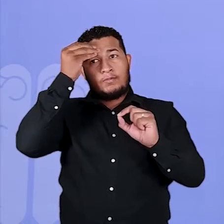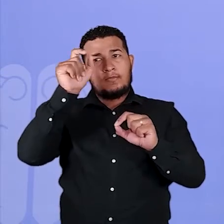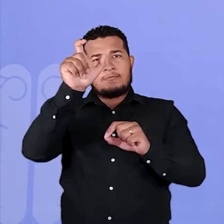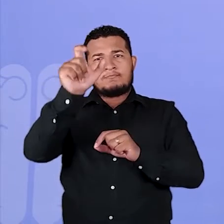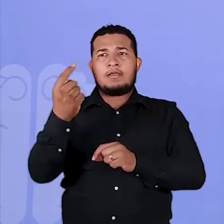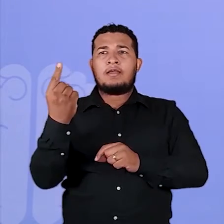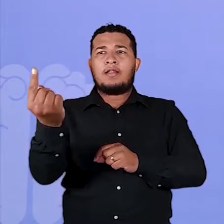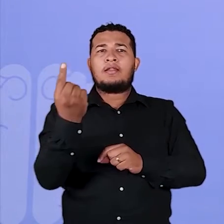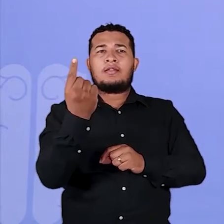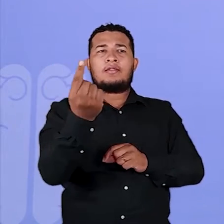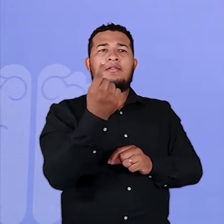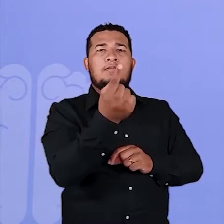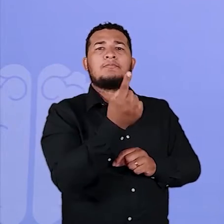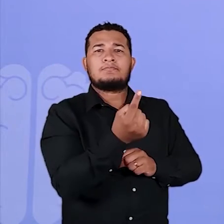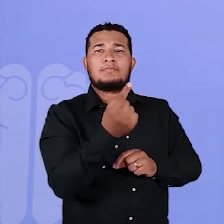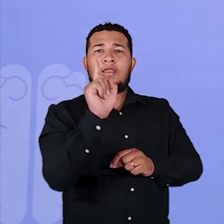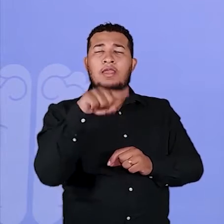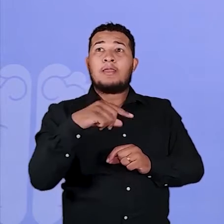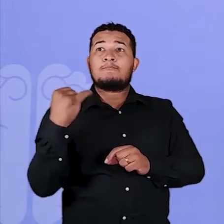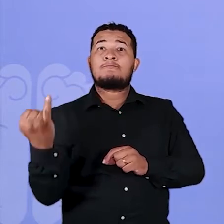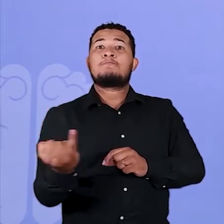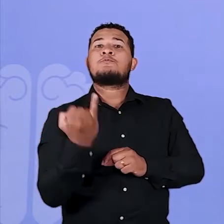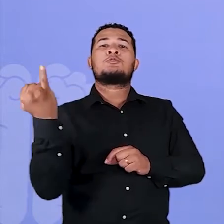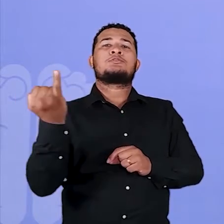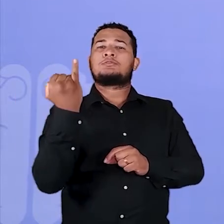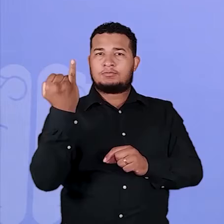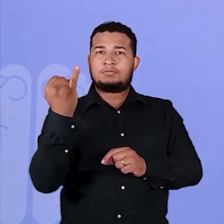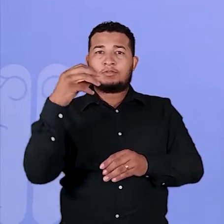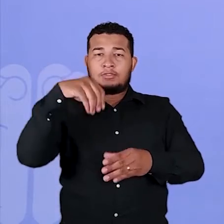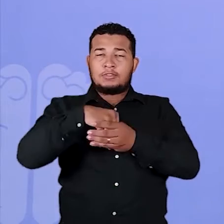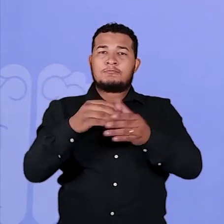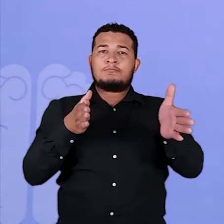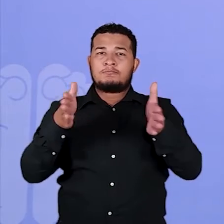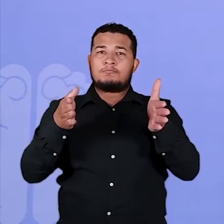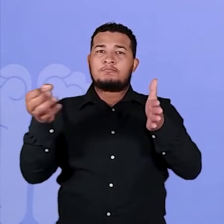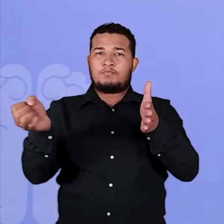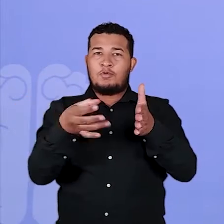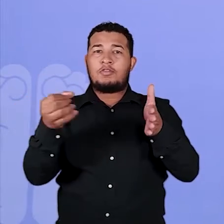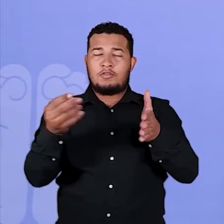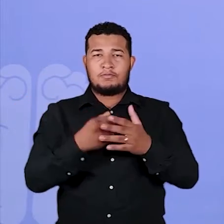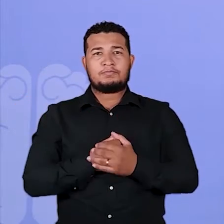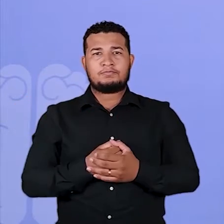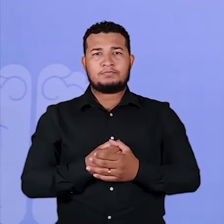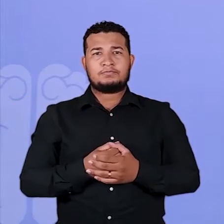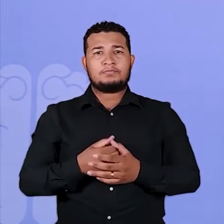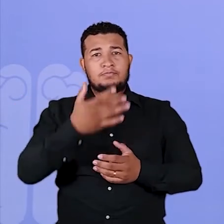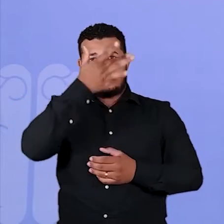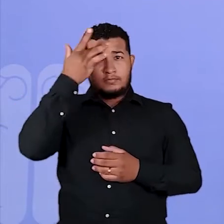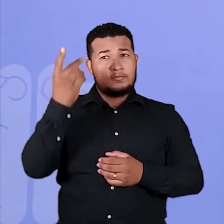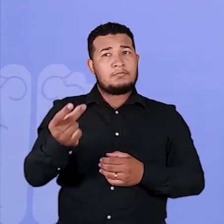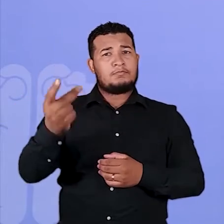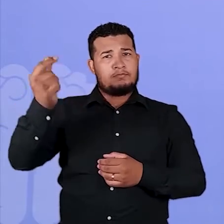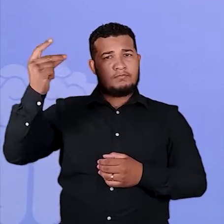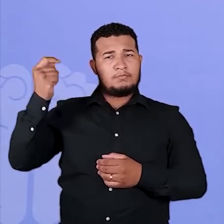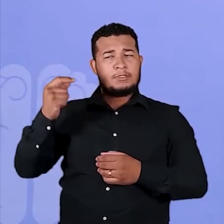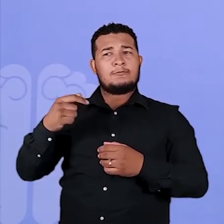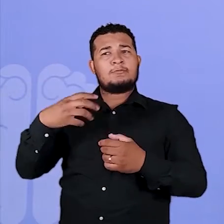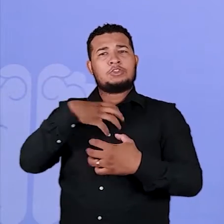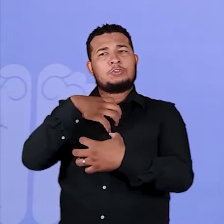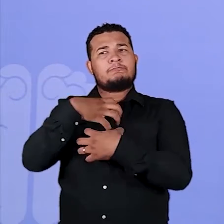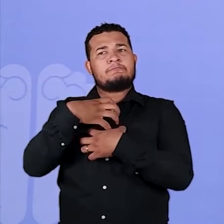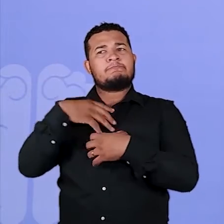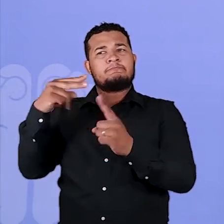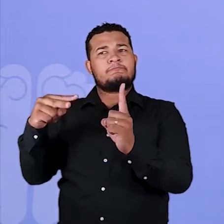de individualidade se torna muito importante no pensamento moderno. Os antigos tinham